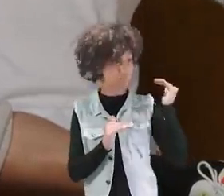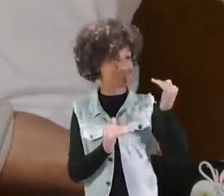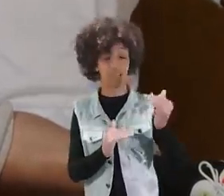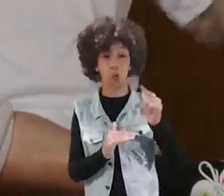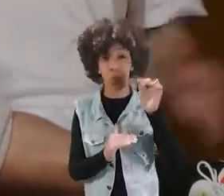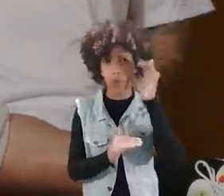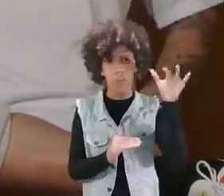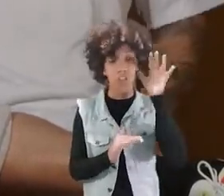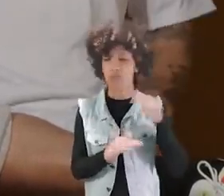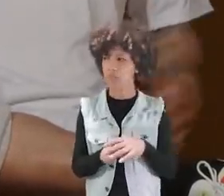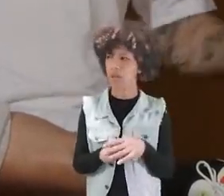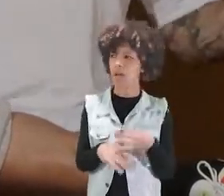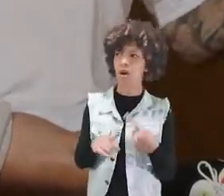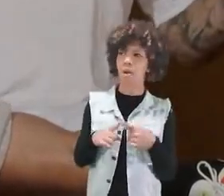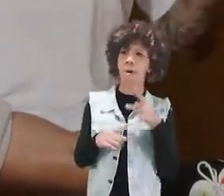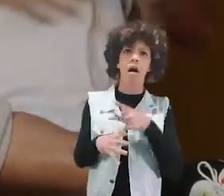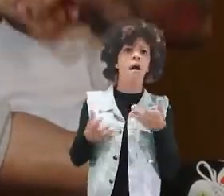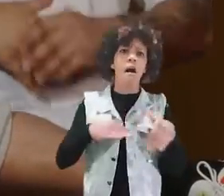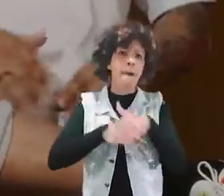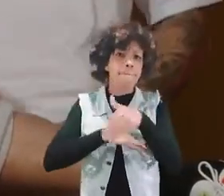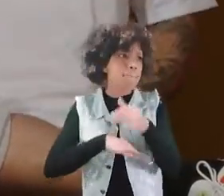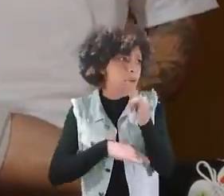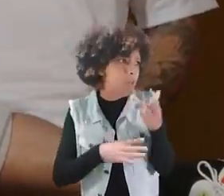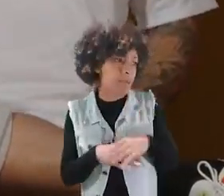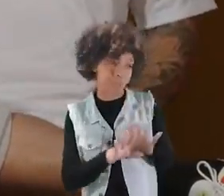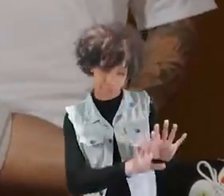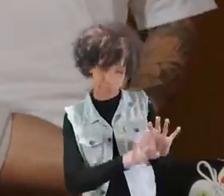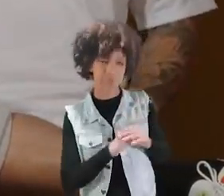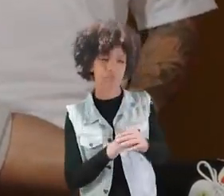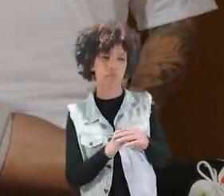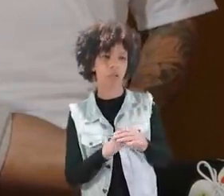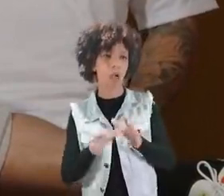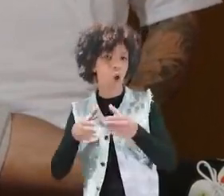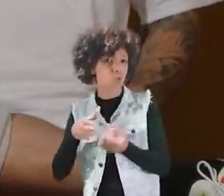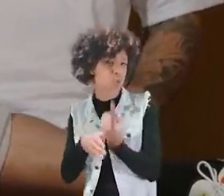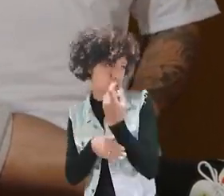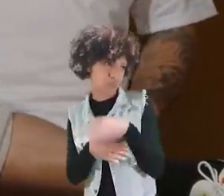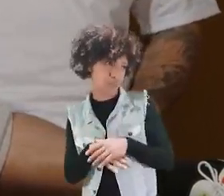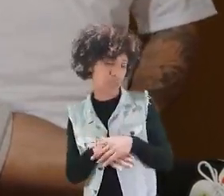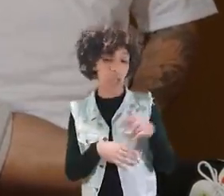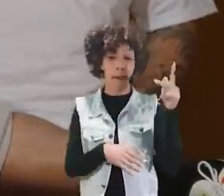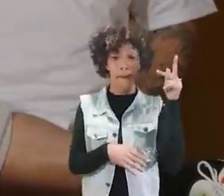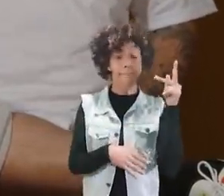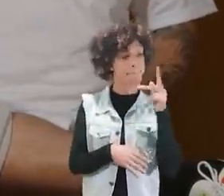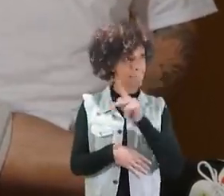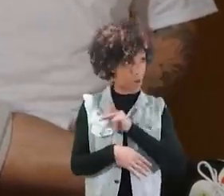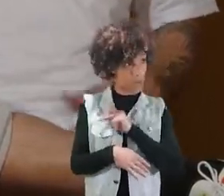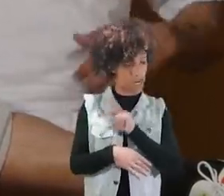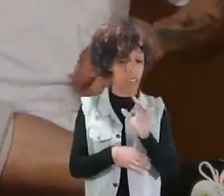proporção porque a ideia é o seguinte ó porque aí é a rua você pega você pega o jogo da torcida única né Corinthians e